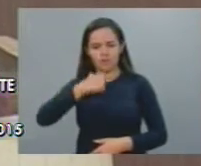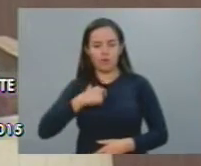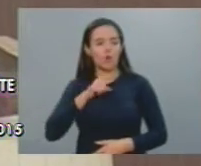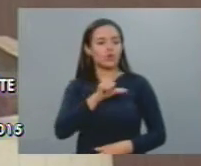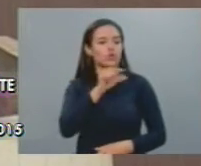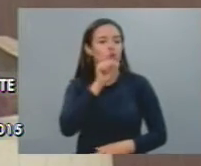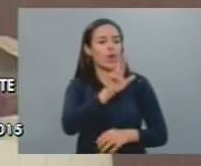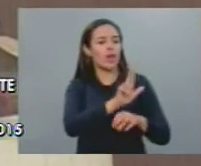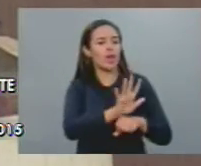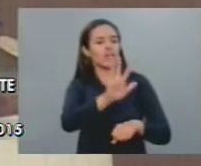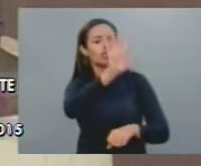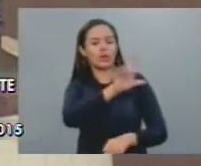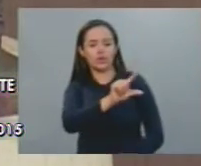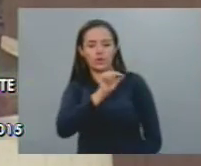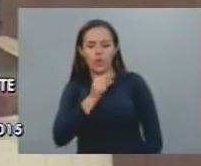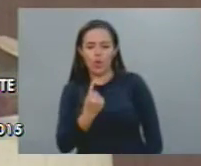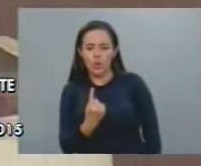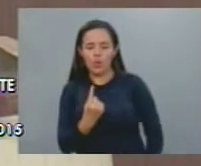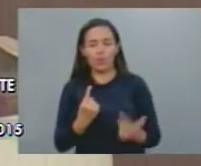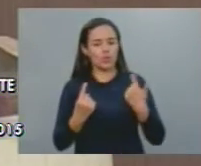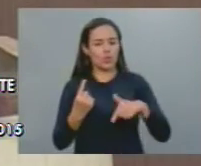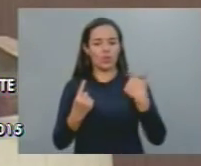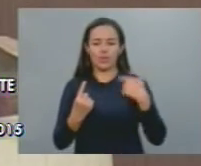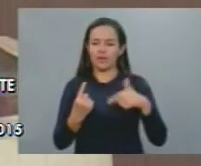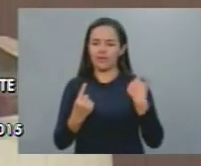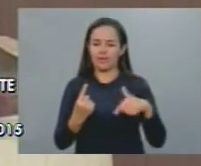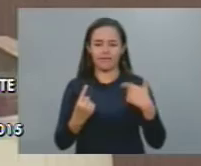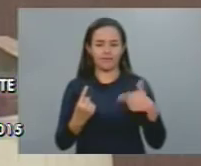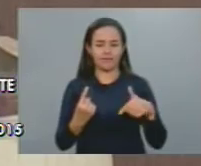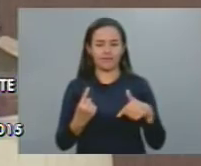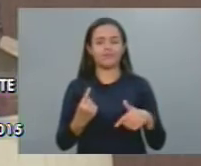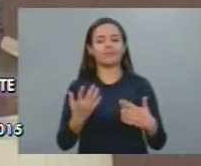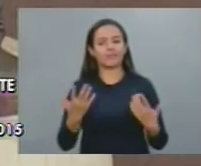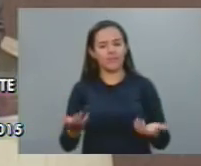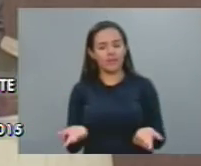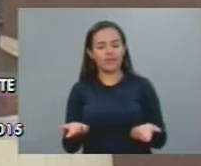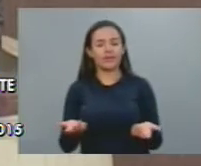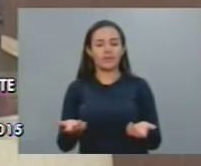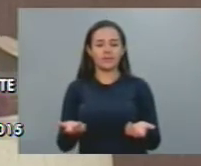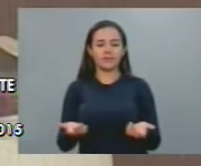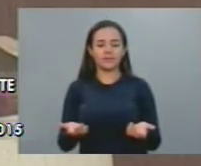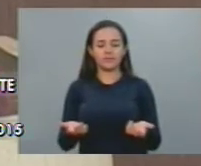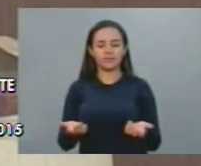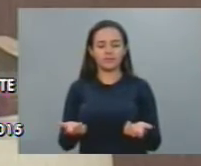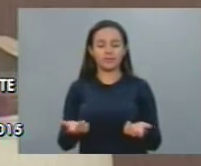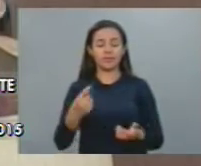por ser um parlamentar de uma extração ideológica, claro,